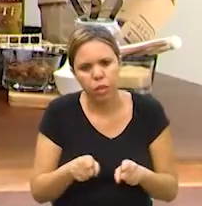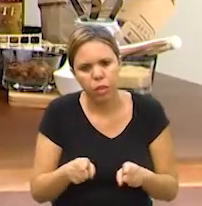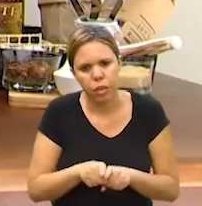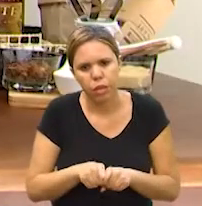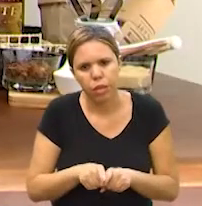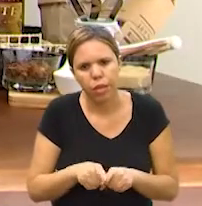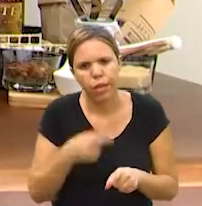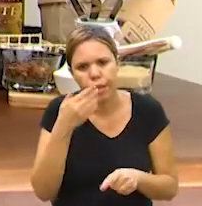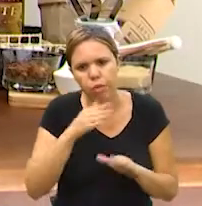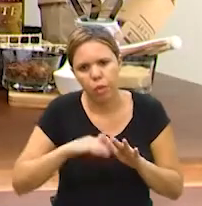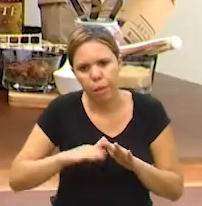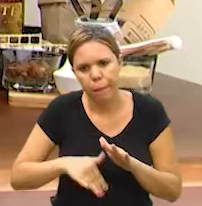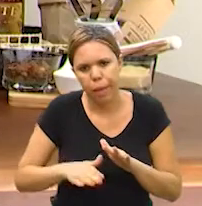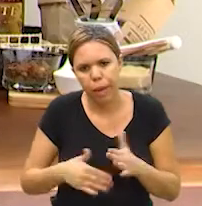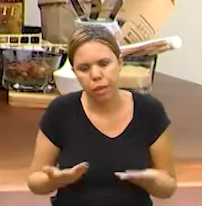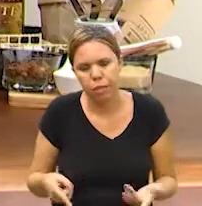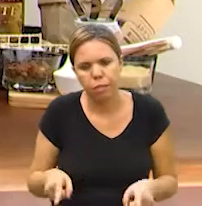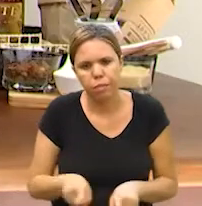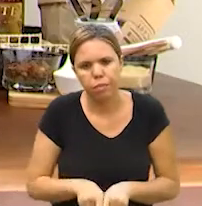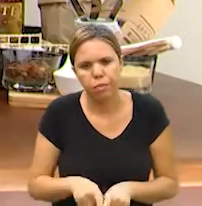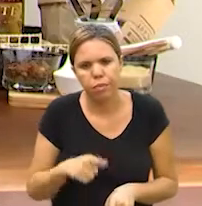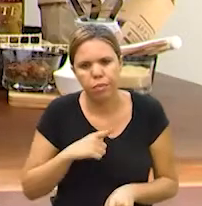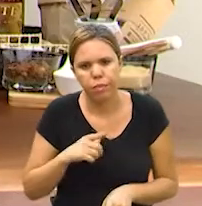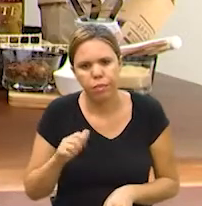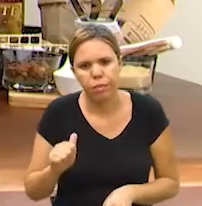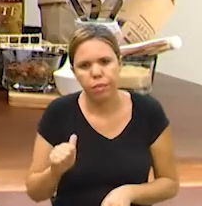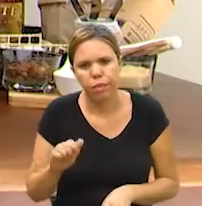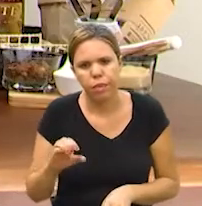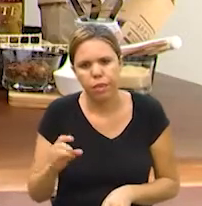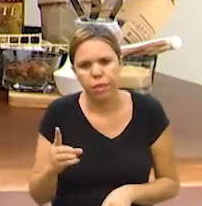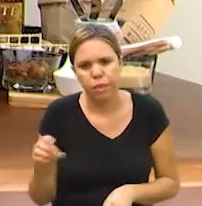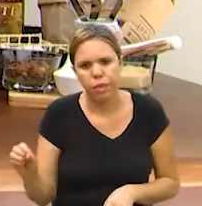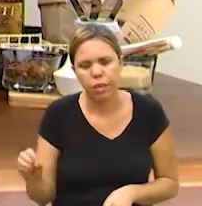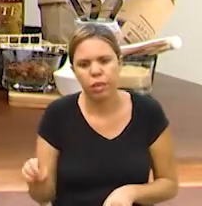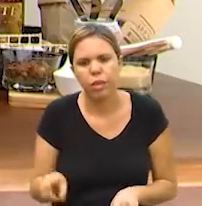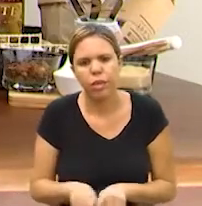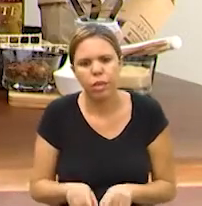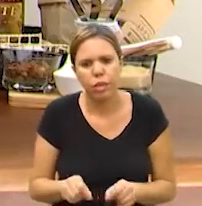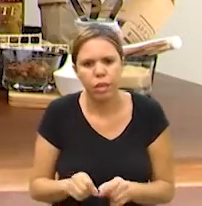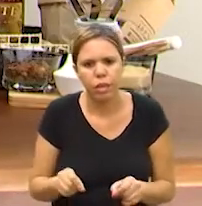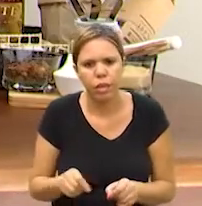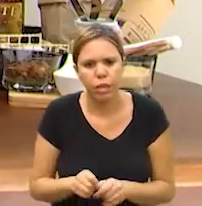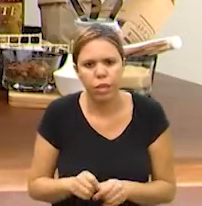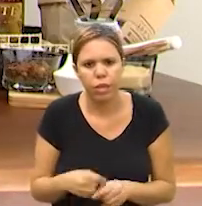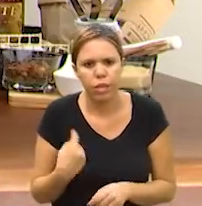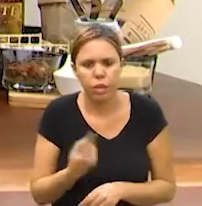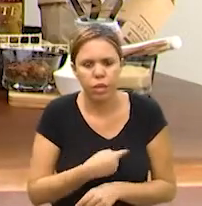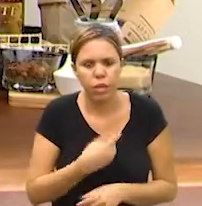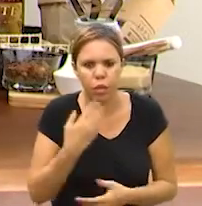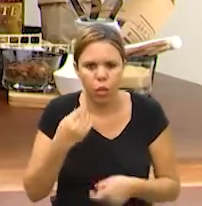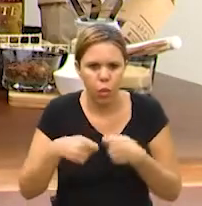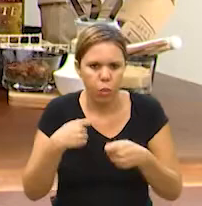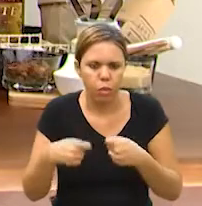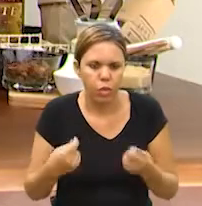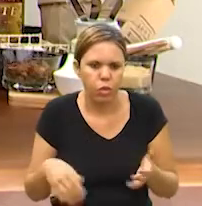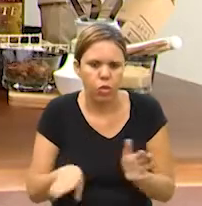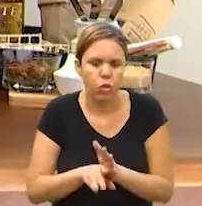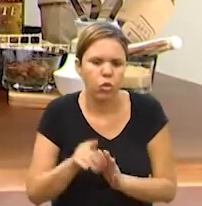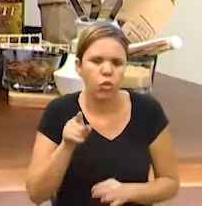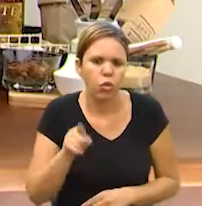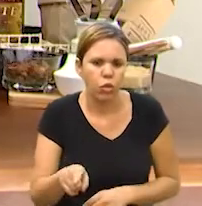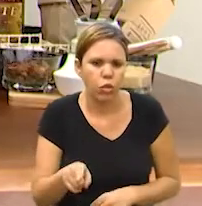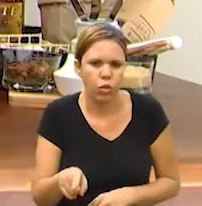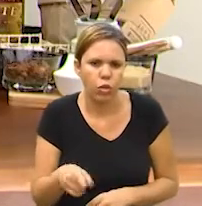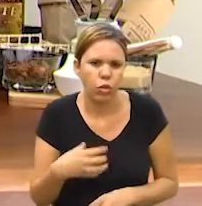glicêmico bem baixo. E com o ácido que eles produzem, degradam o glúten para nossa digestão. Para chegar